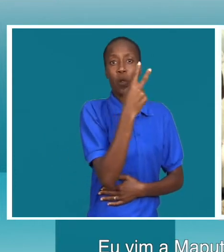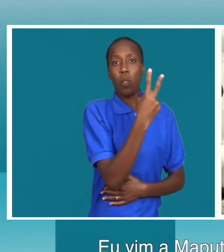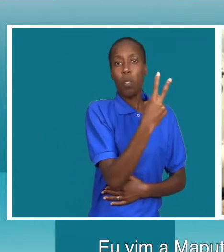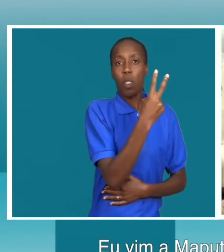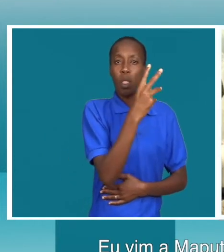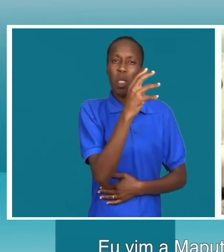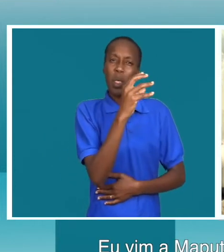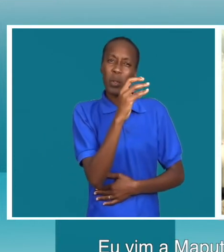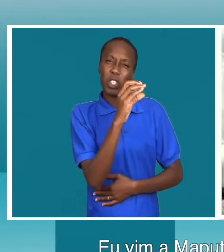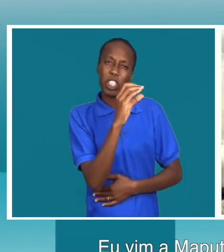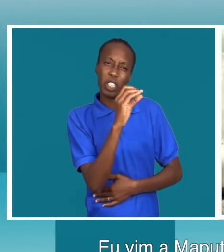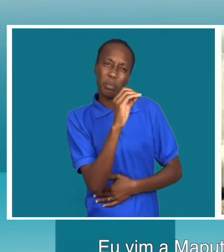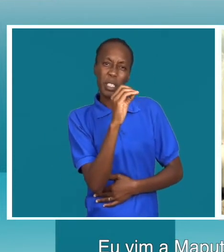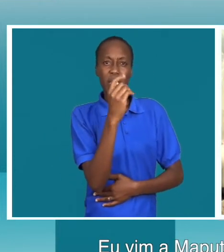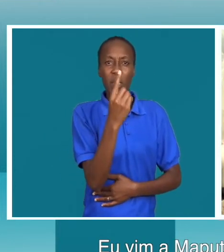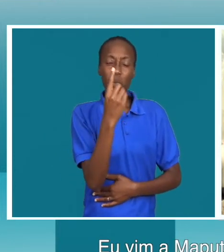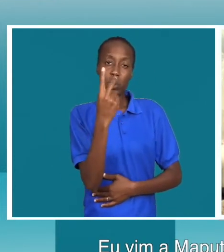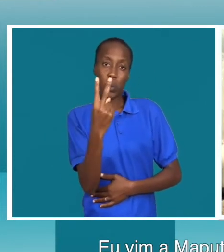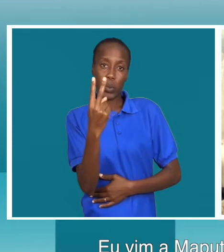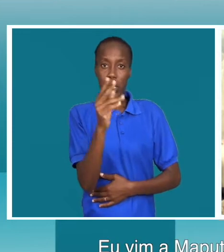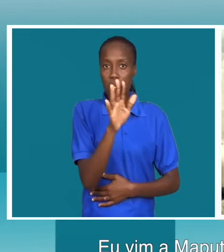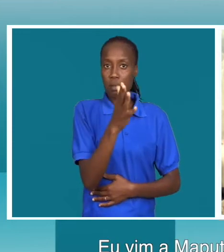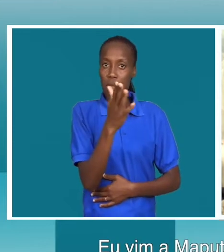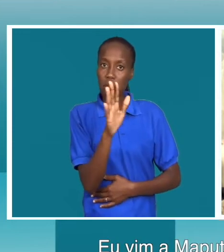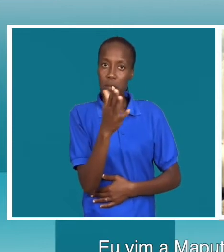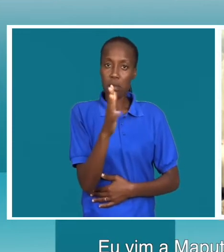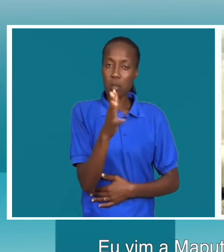Foi em 2012, não sei se foi em 2012,